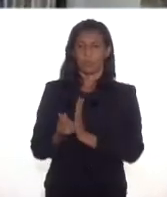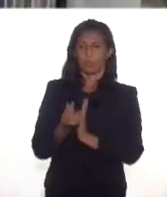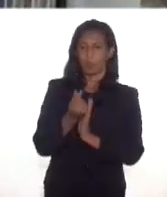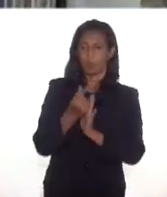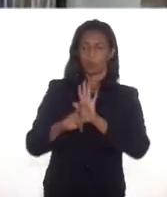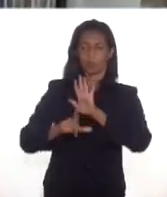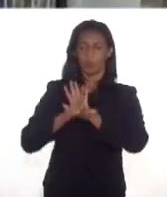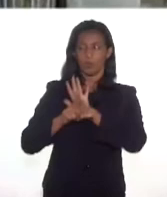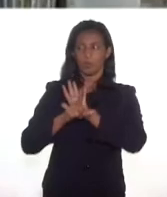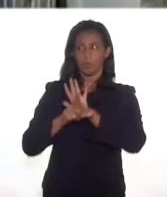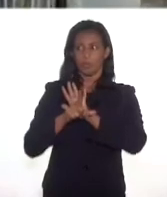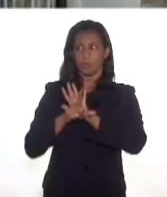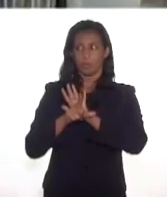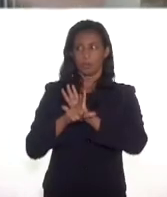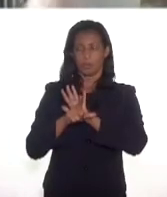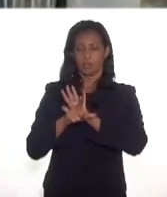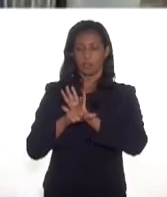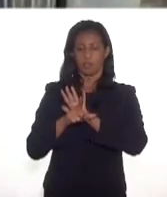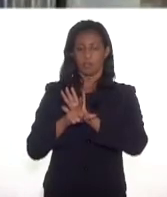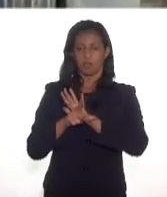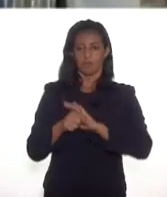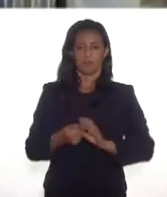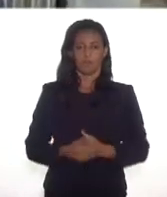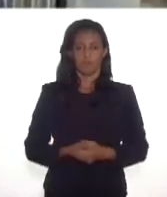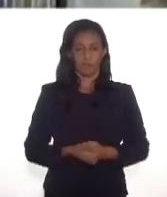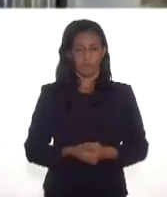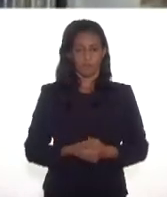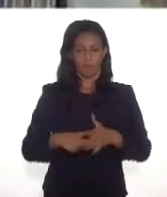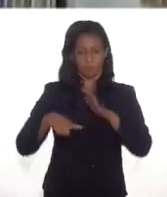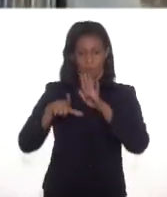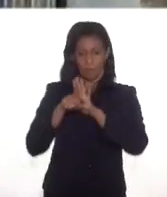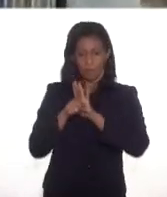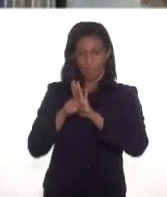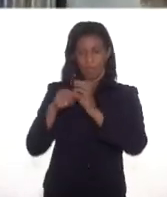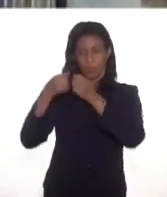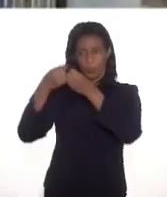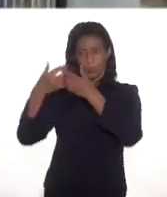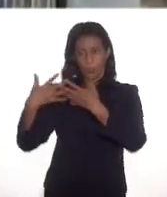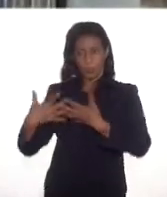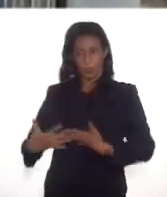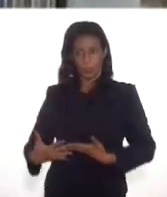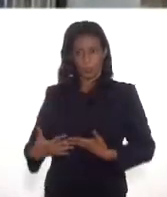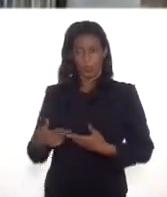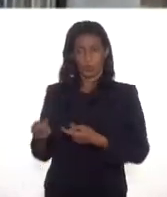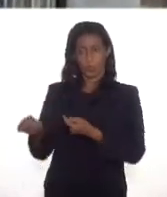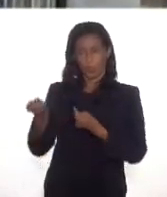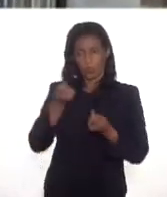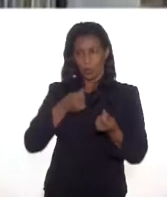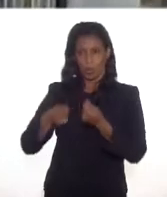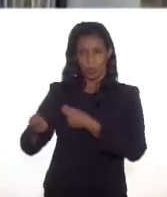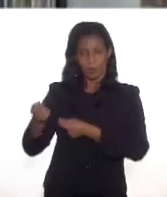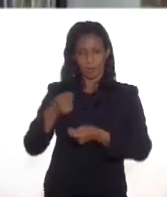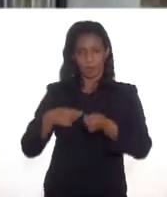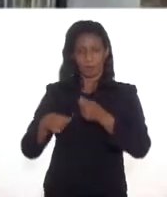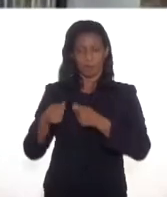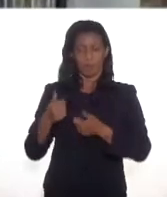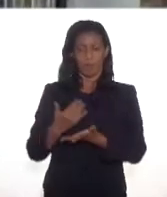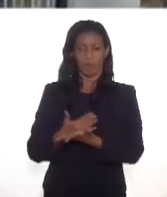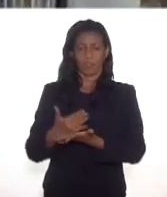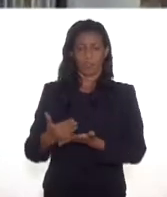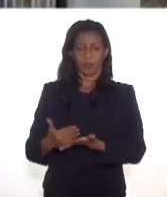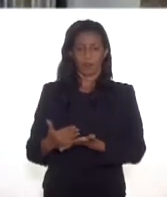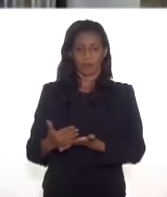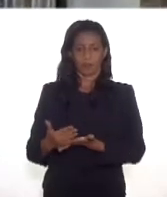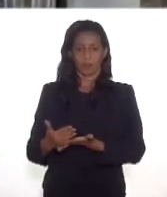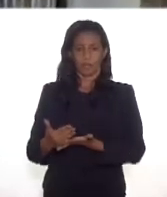lei orçamentária ou a própria lei de diretrizes orçamentárias. Quer dizer, a gente começar a ver